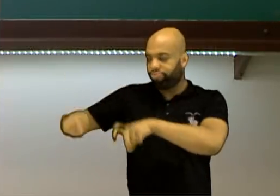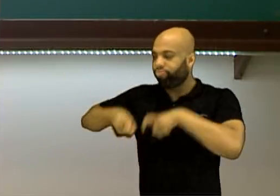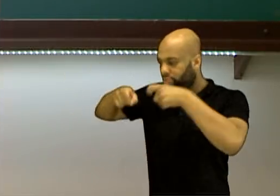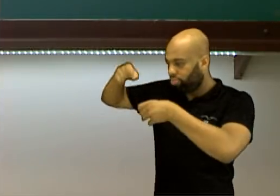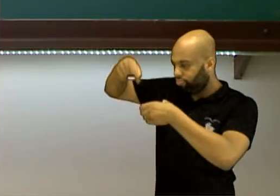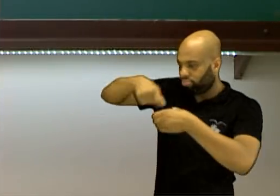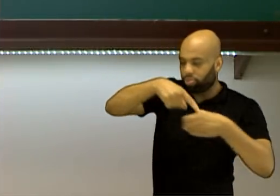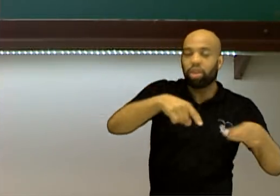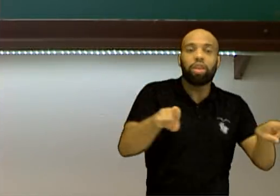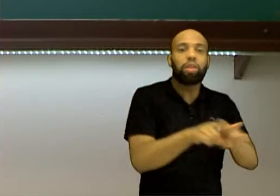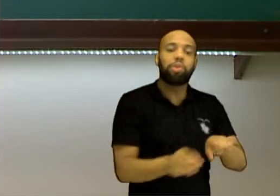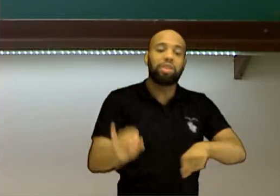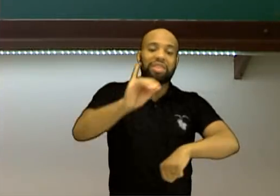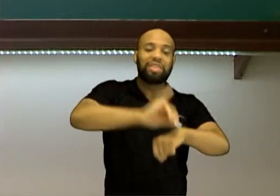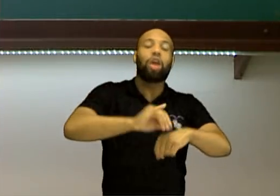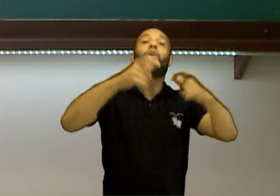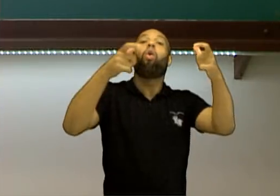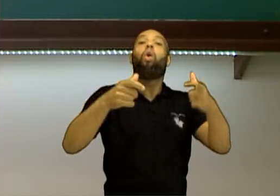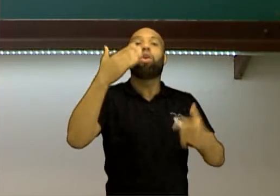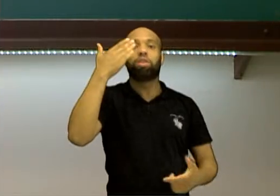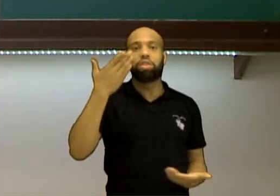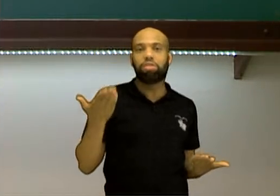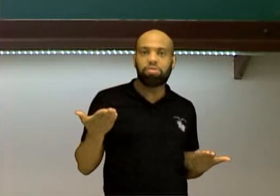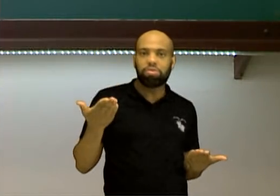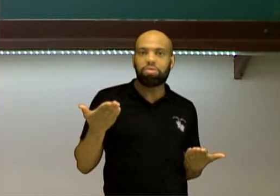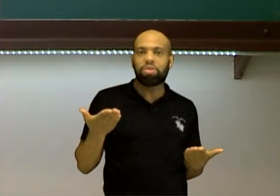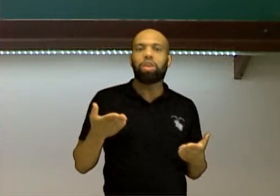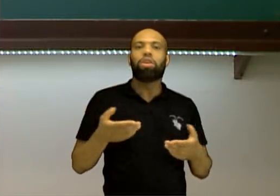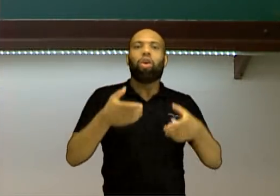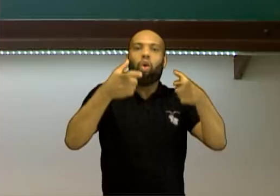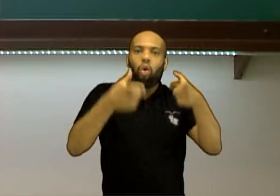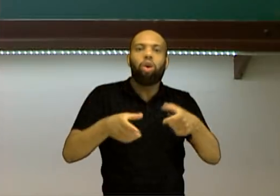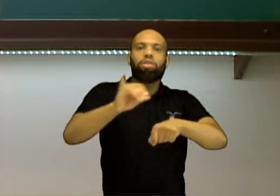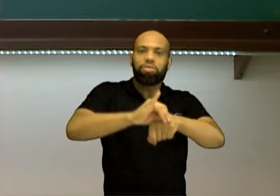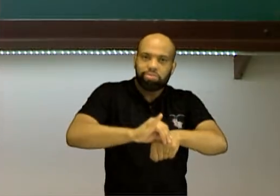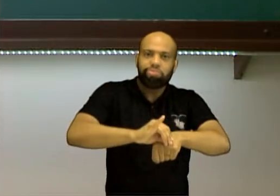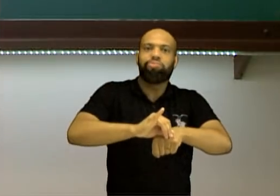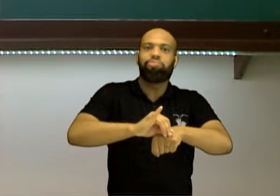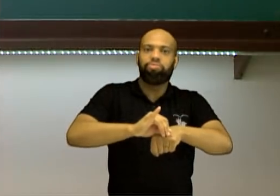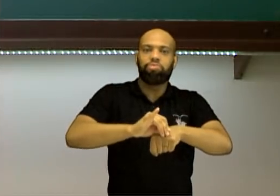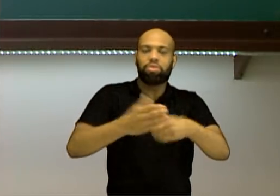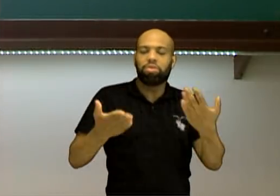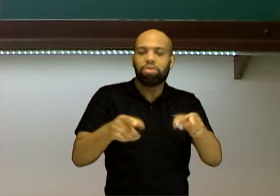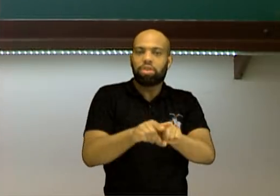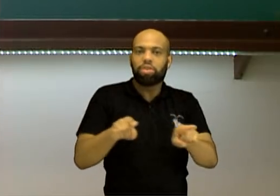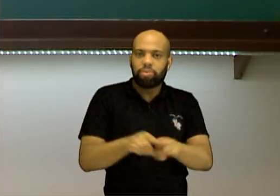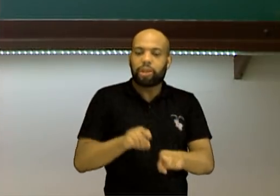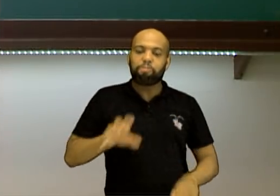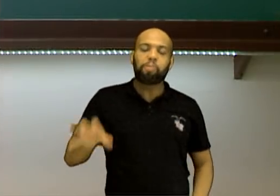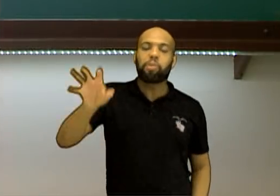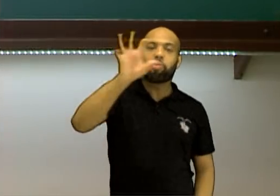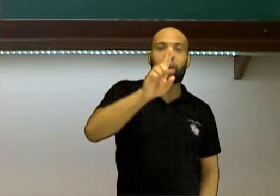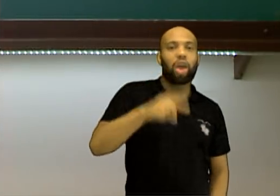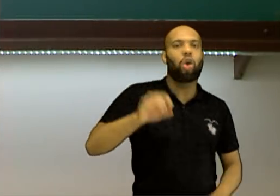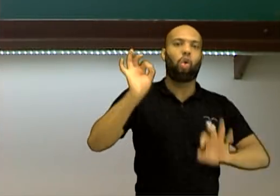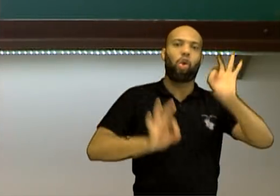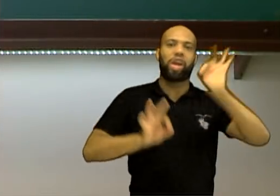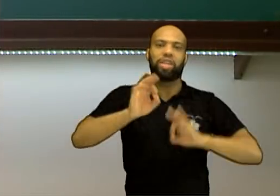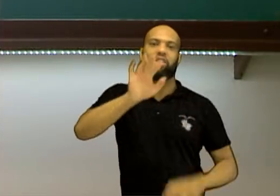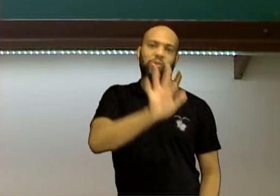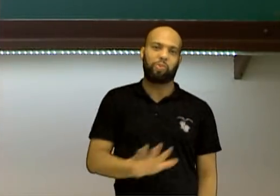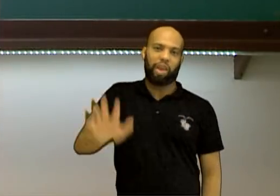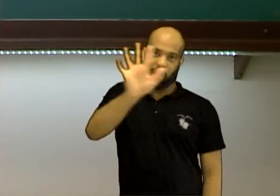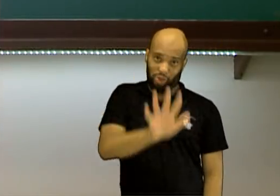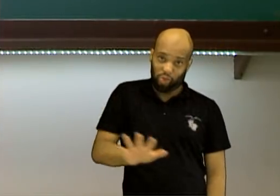o centro da cidade vai ser estabelecido em qual região. Então, isso tudo faz parte da organização espacial, tão